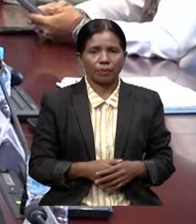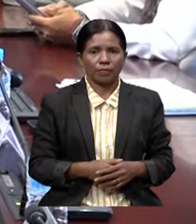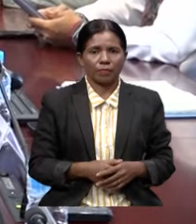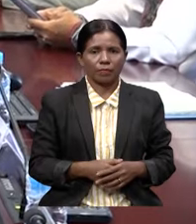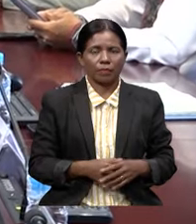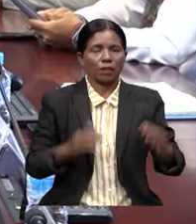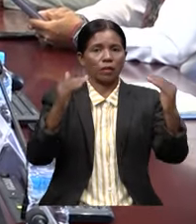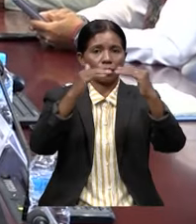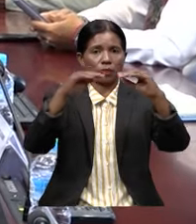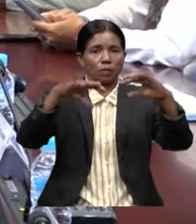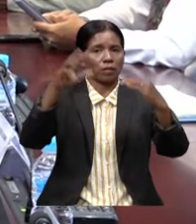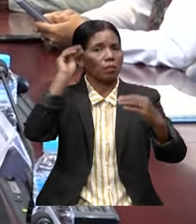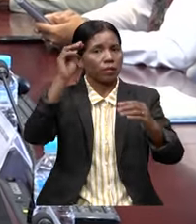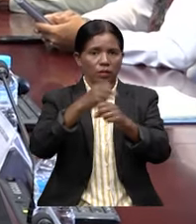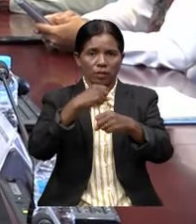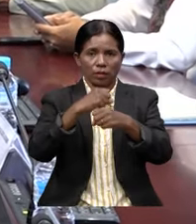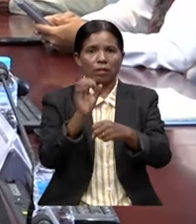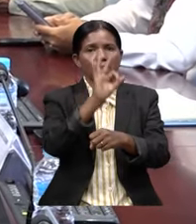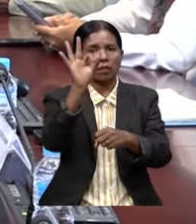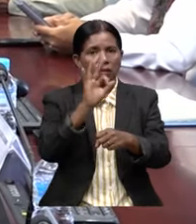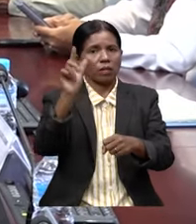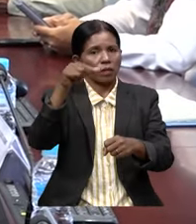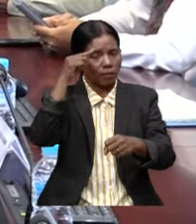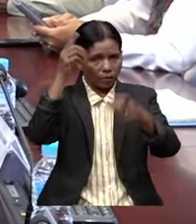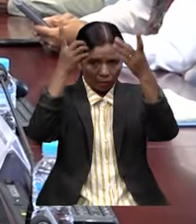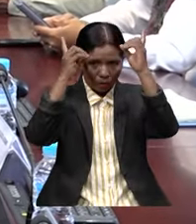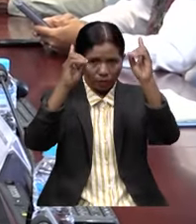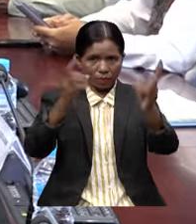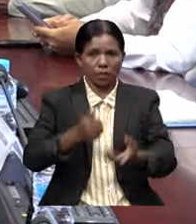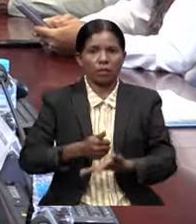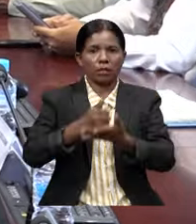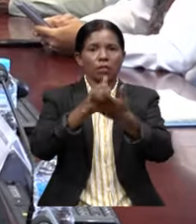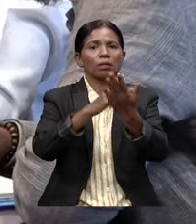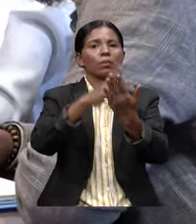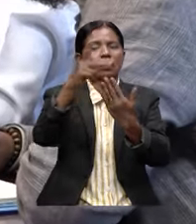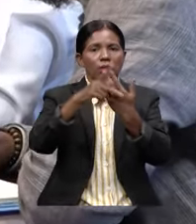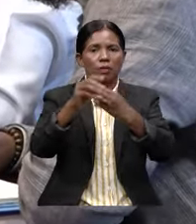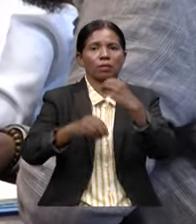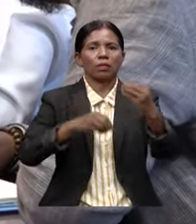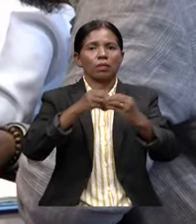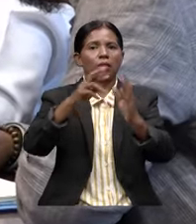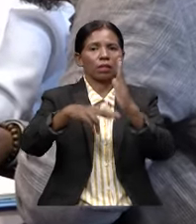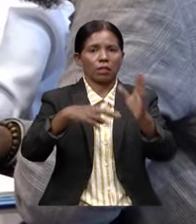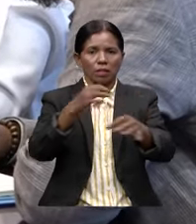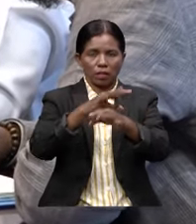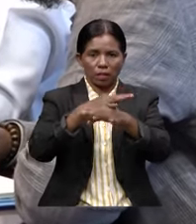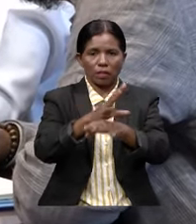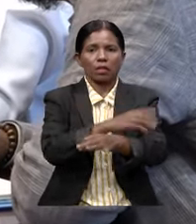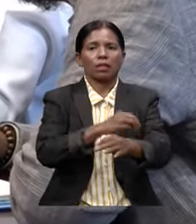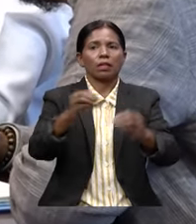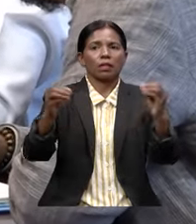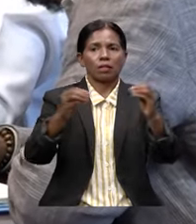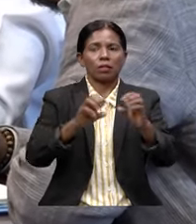E a reunião do Conselho Ministro na Bihalau e a sexta, né, governo decide a tua apoio acordo programa Conaba, medida a tua dia resiliência